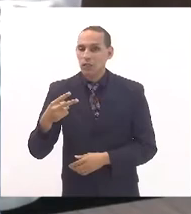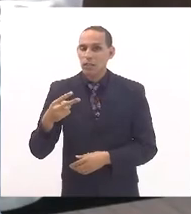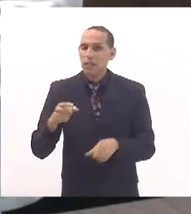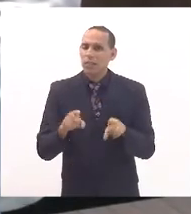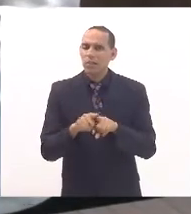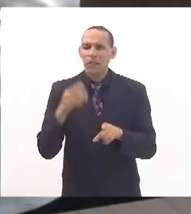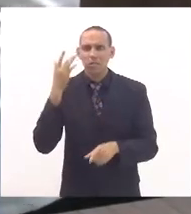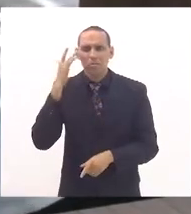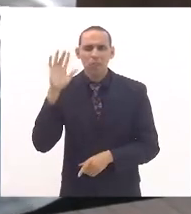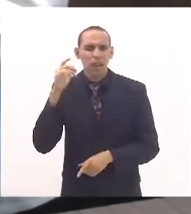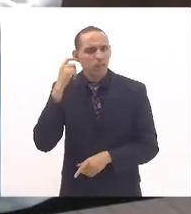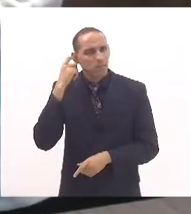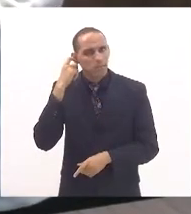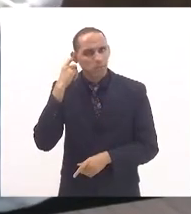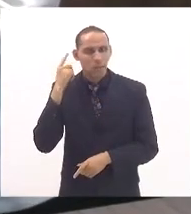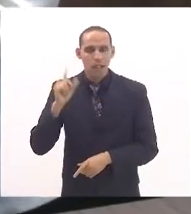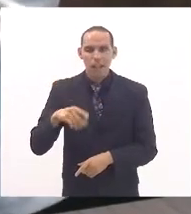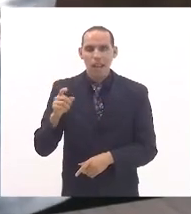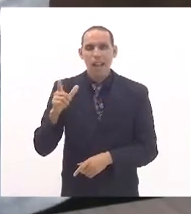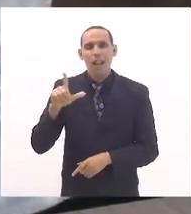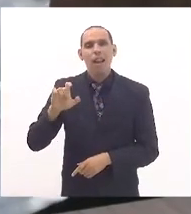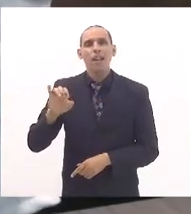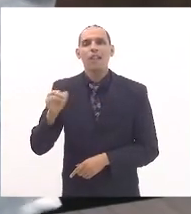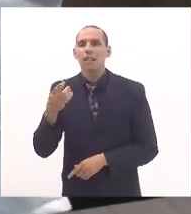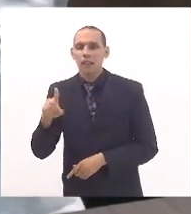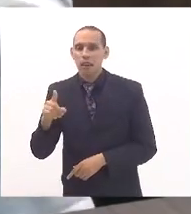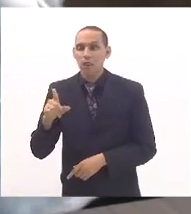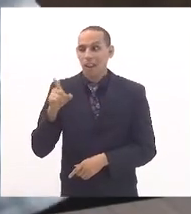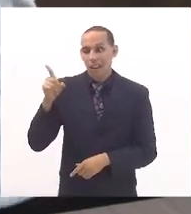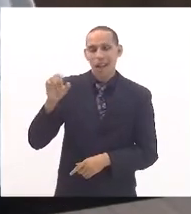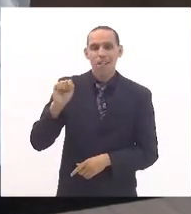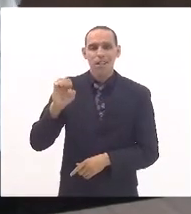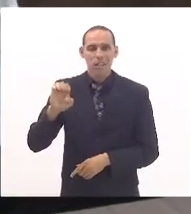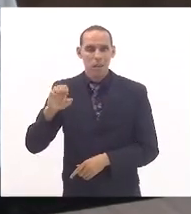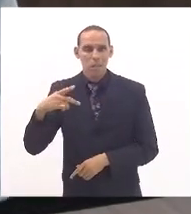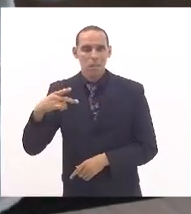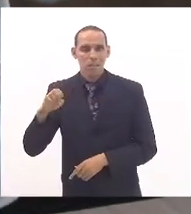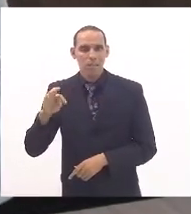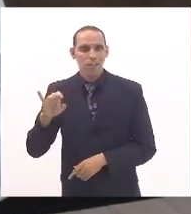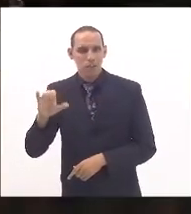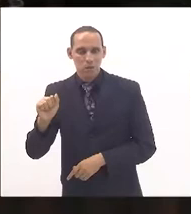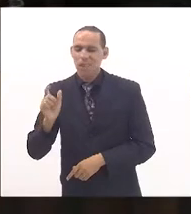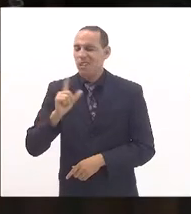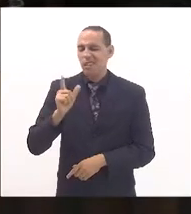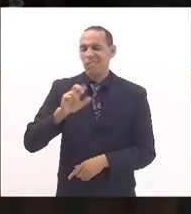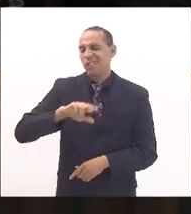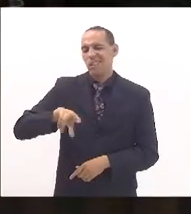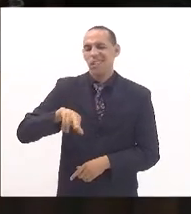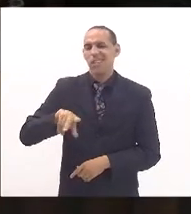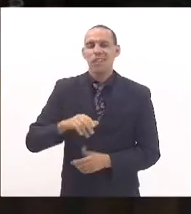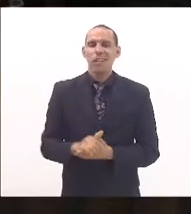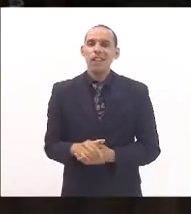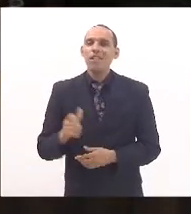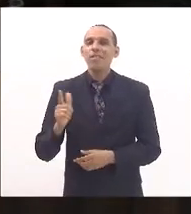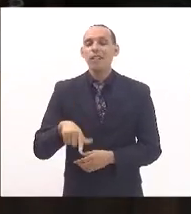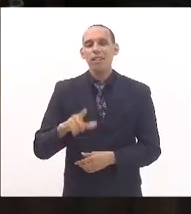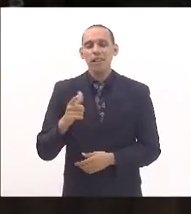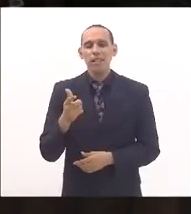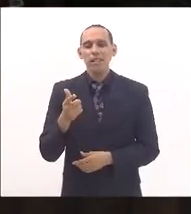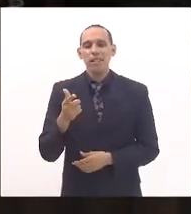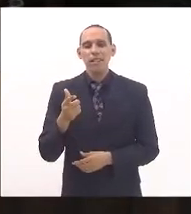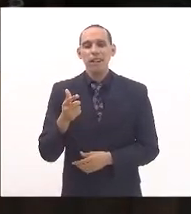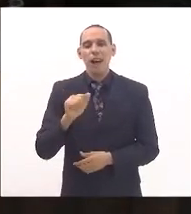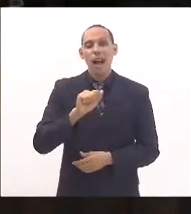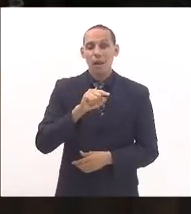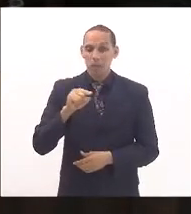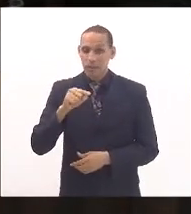decor, qual foi o leilão das termos que estão em Sepetiba, se foi 21 ou 22? Não, não, aquele é do... não. Esse é o